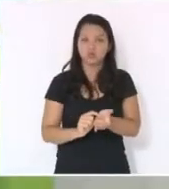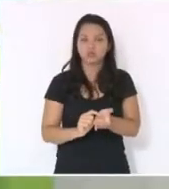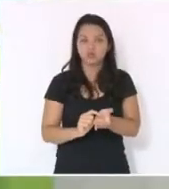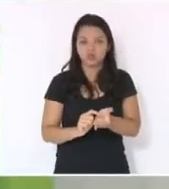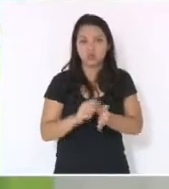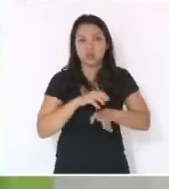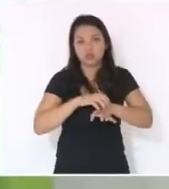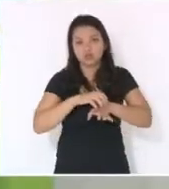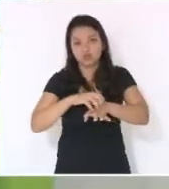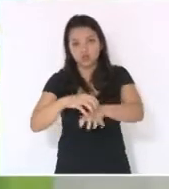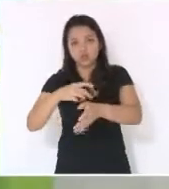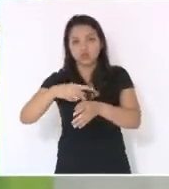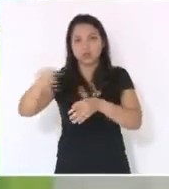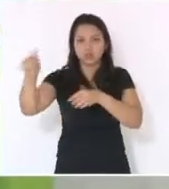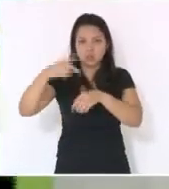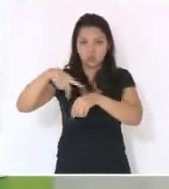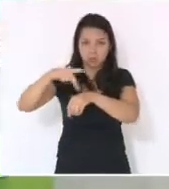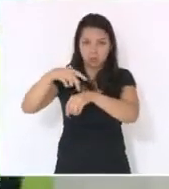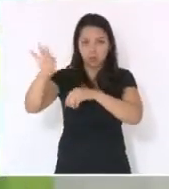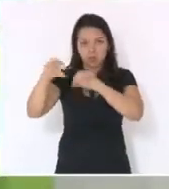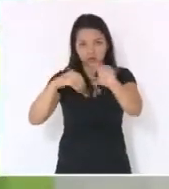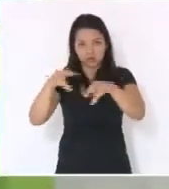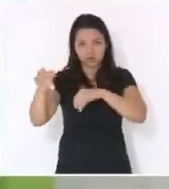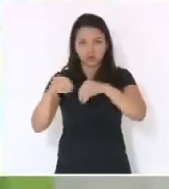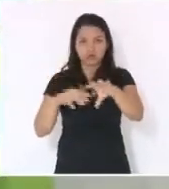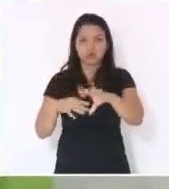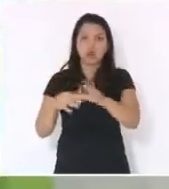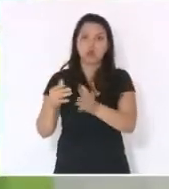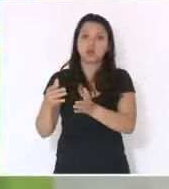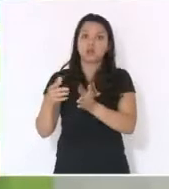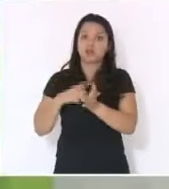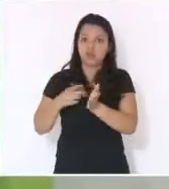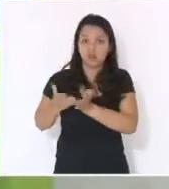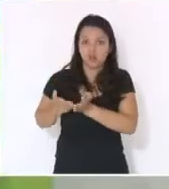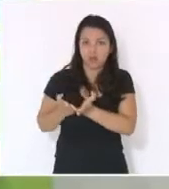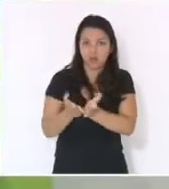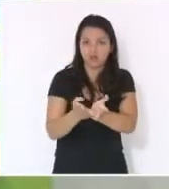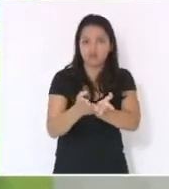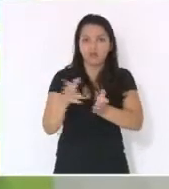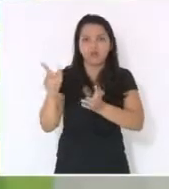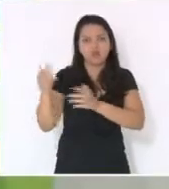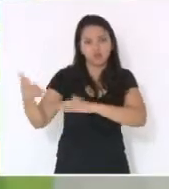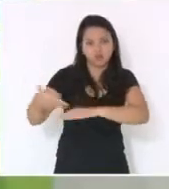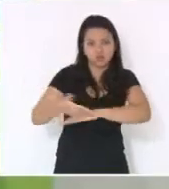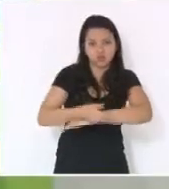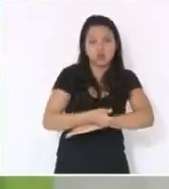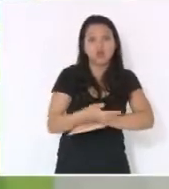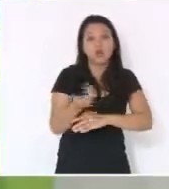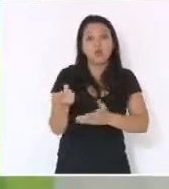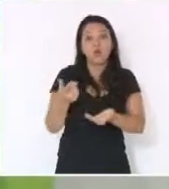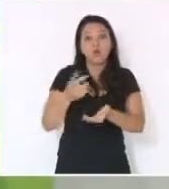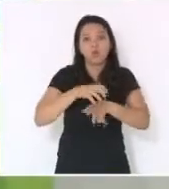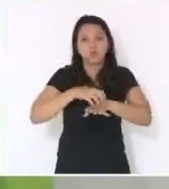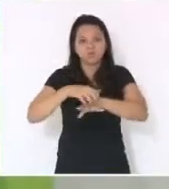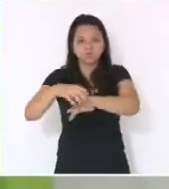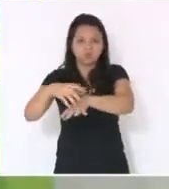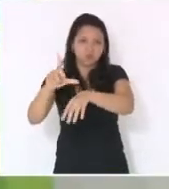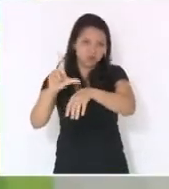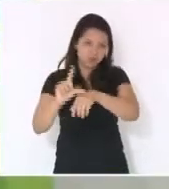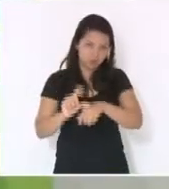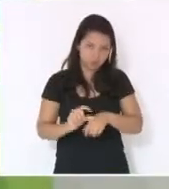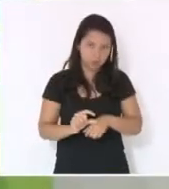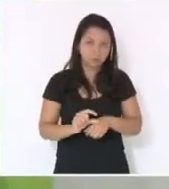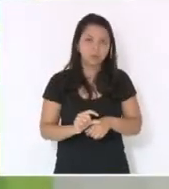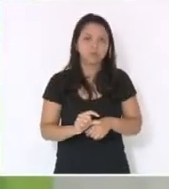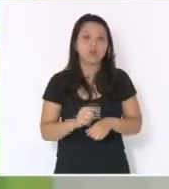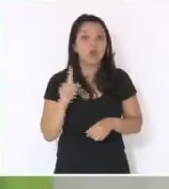de contêineres de navios chegando aqui, então isso diminui o custo de frete. E nessa medida provisória, que vai ser importante nós